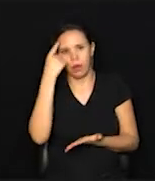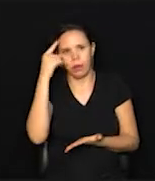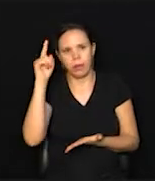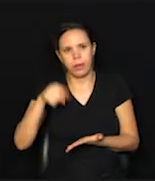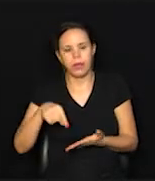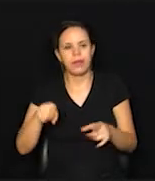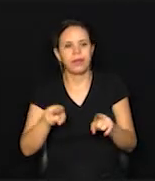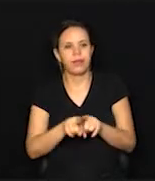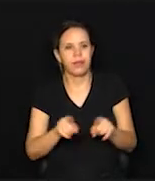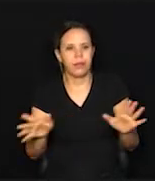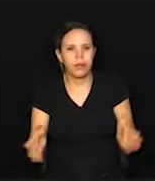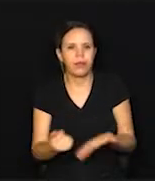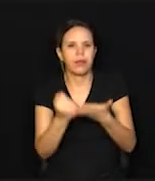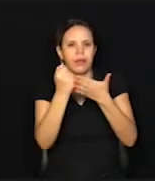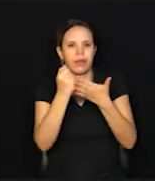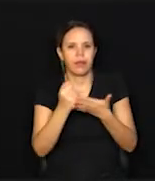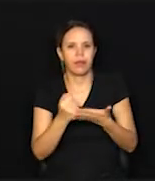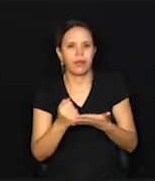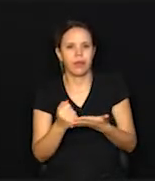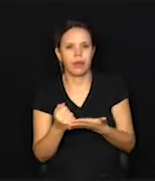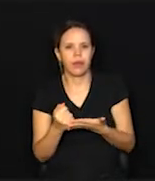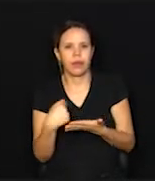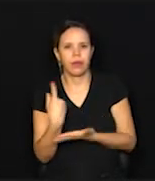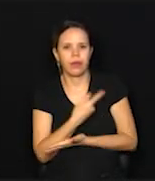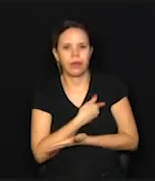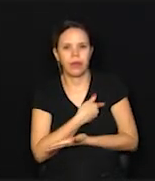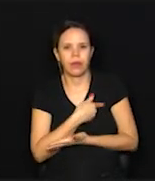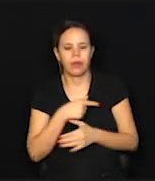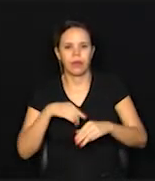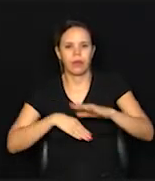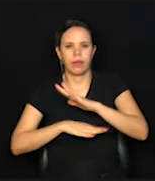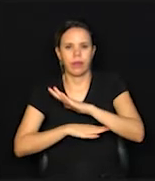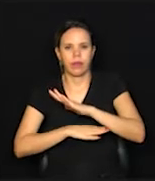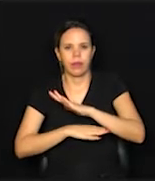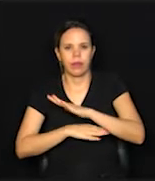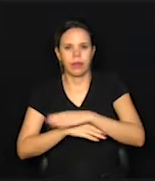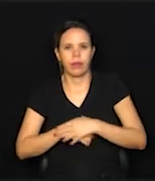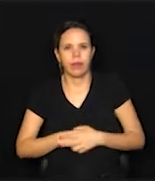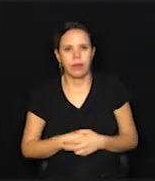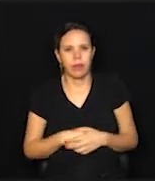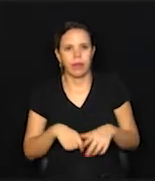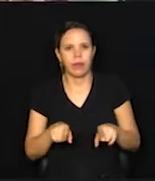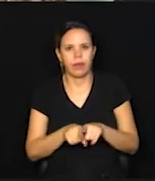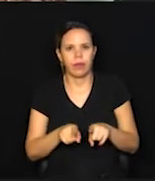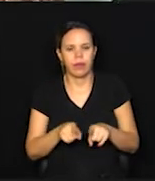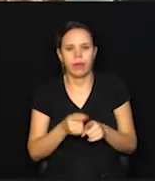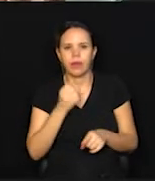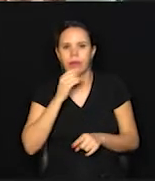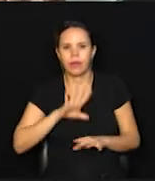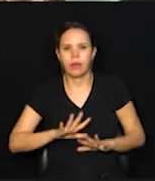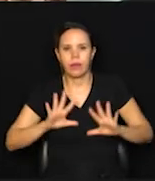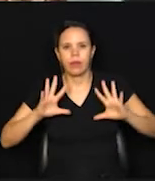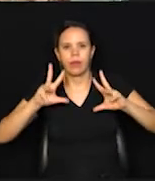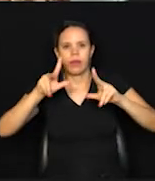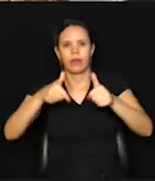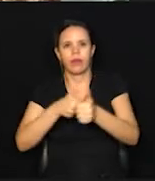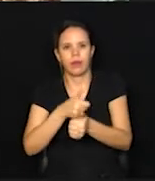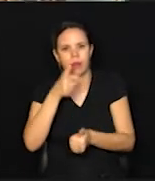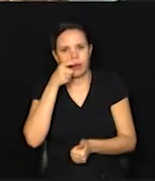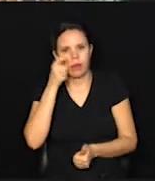também contribuindo muito, né, para a nossa Câmara Municipal. Também boa tarde a todos que nos